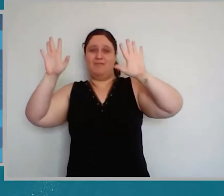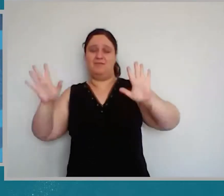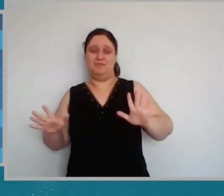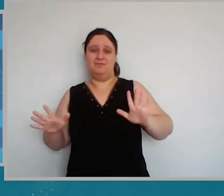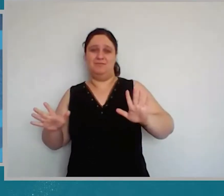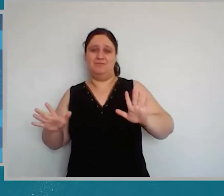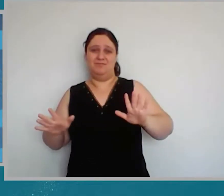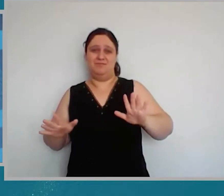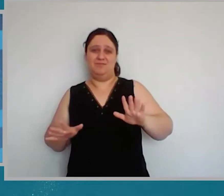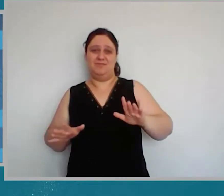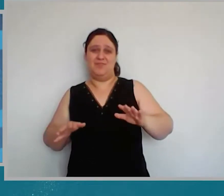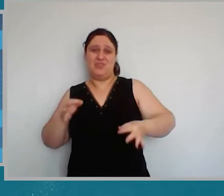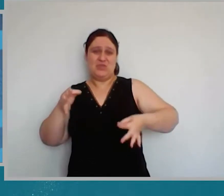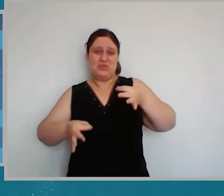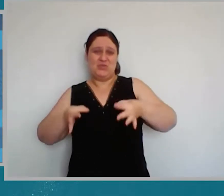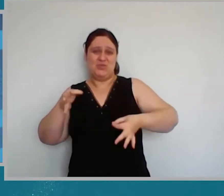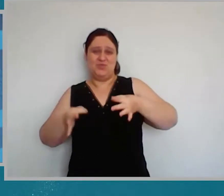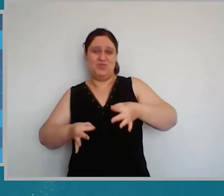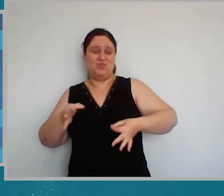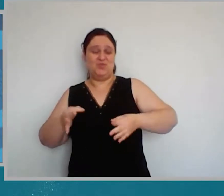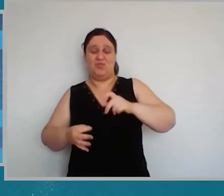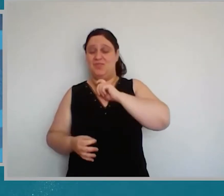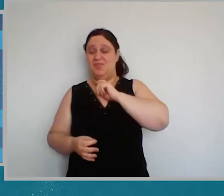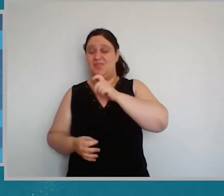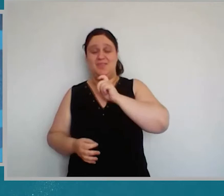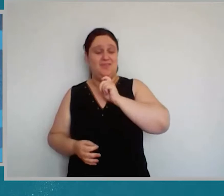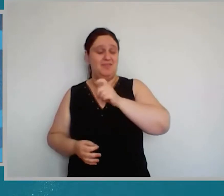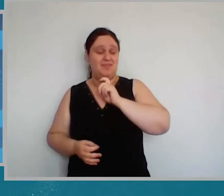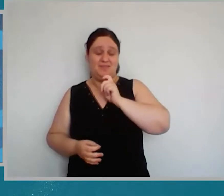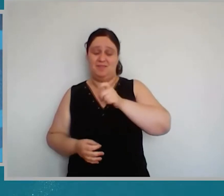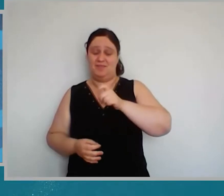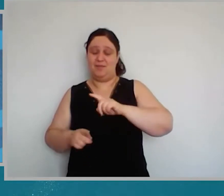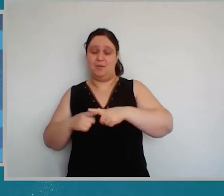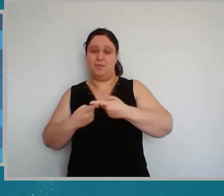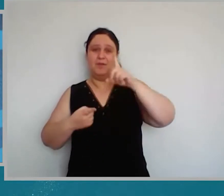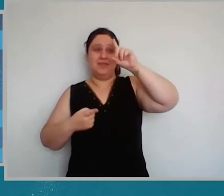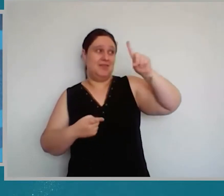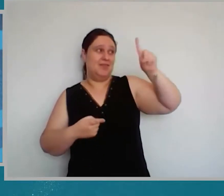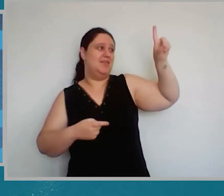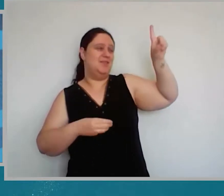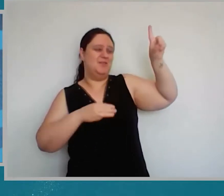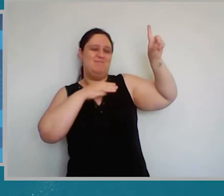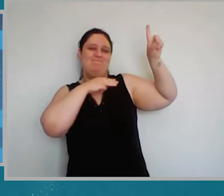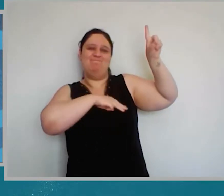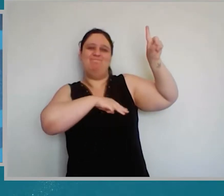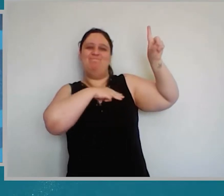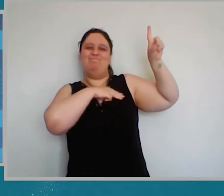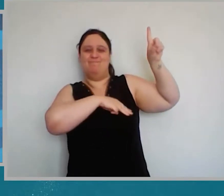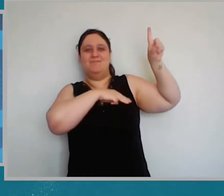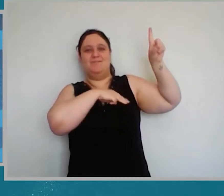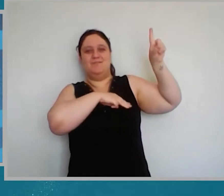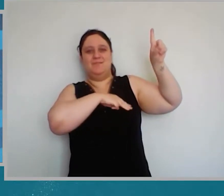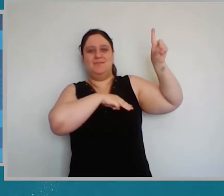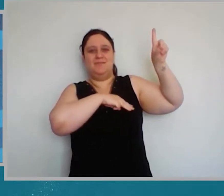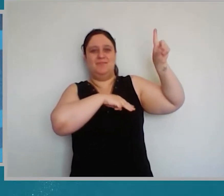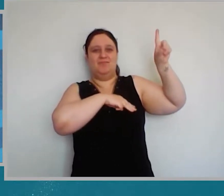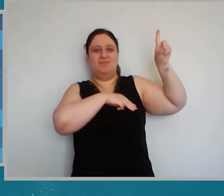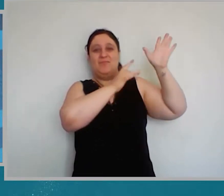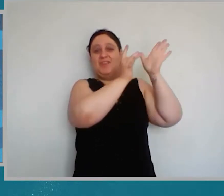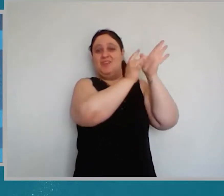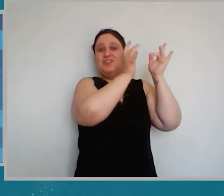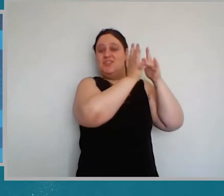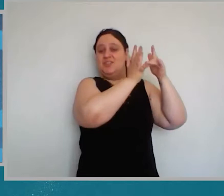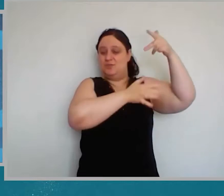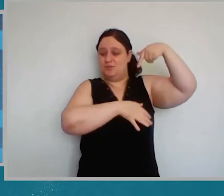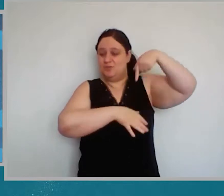nem sequer um. Todavia Deus, na sua infinita misericórdia, enviou o seu próprio Filho. Na